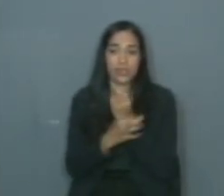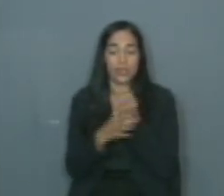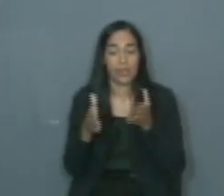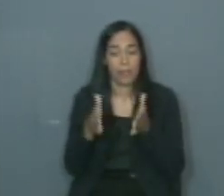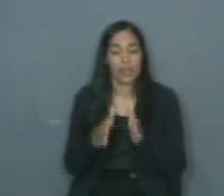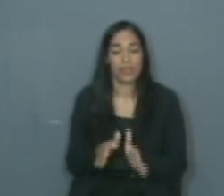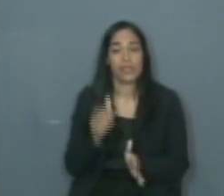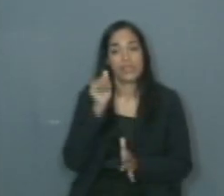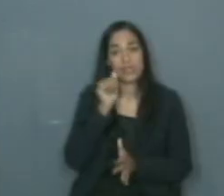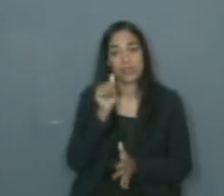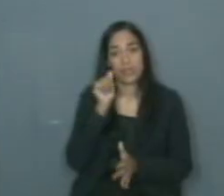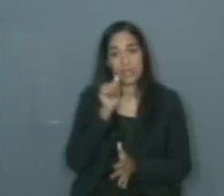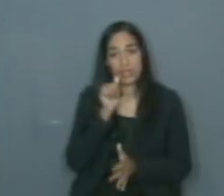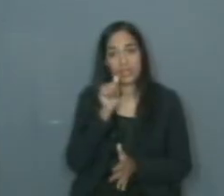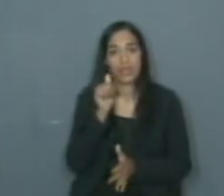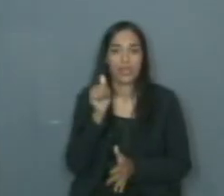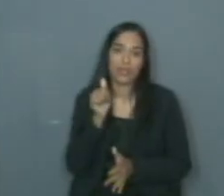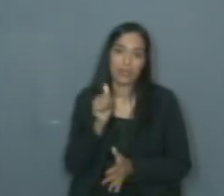menina ou mulher.